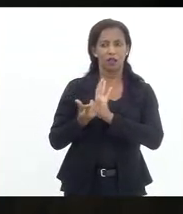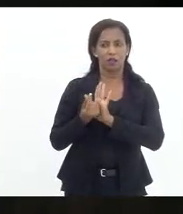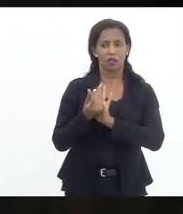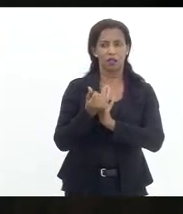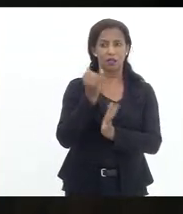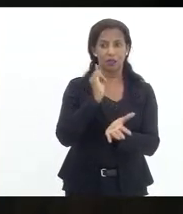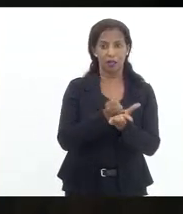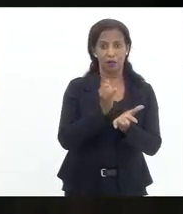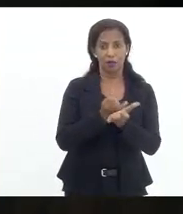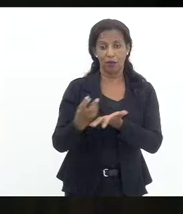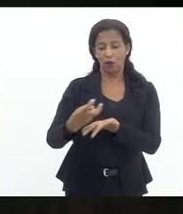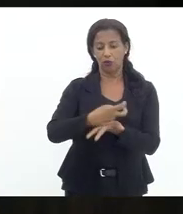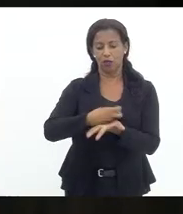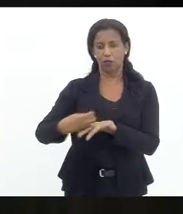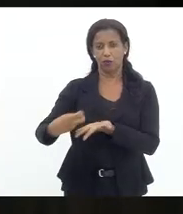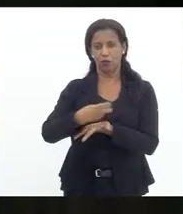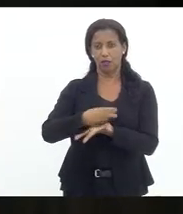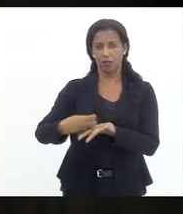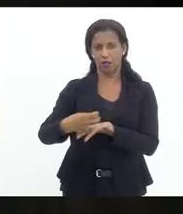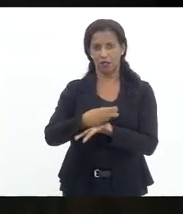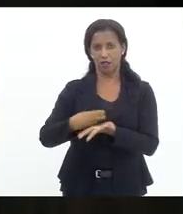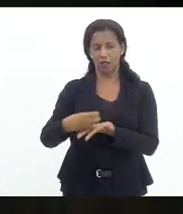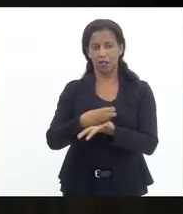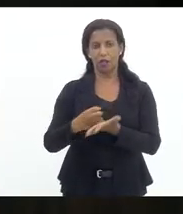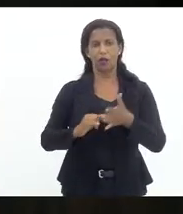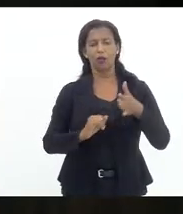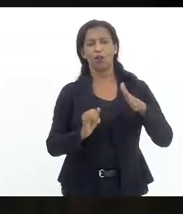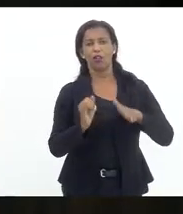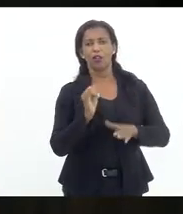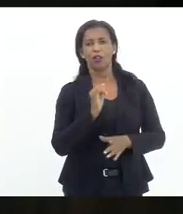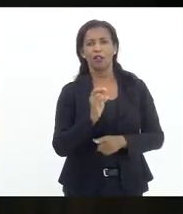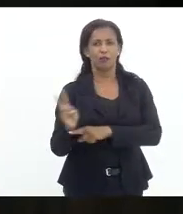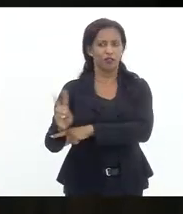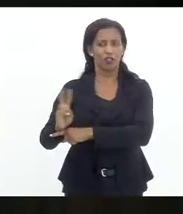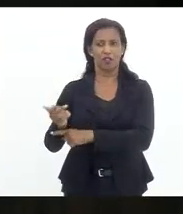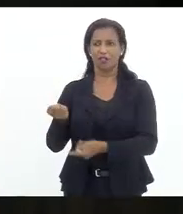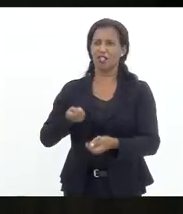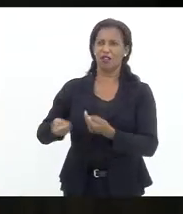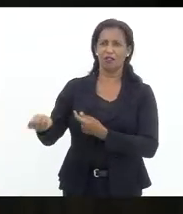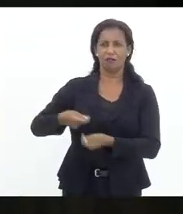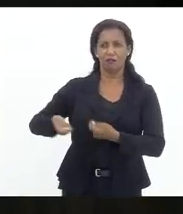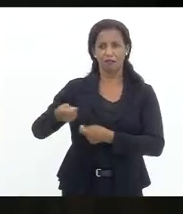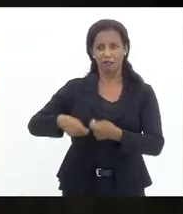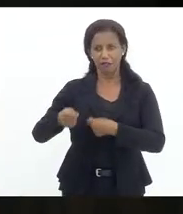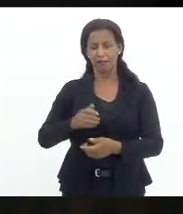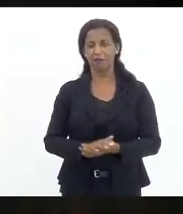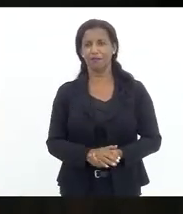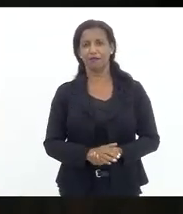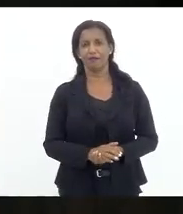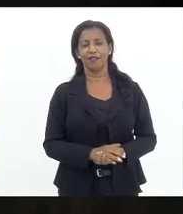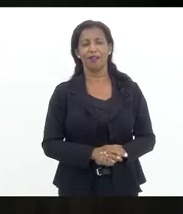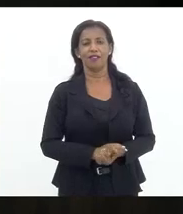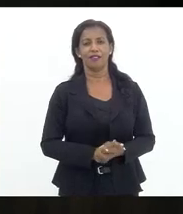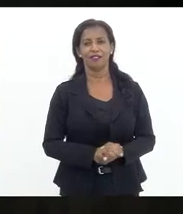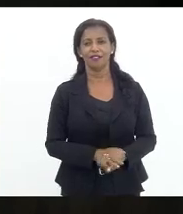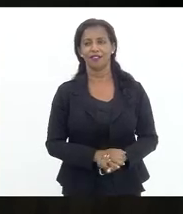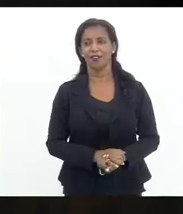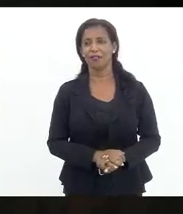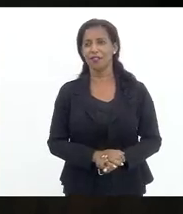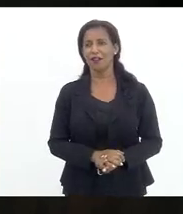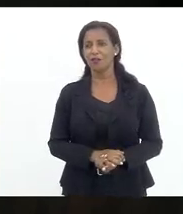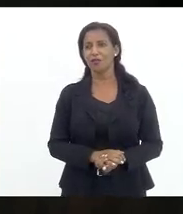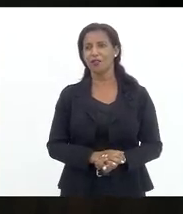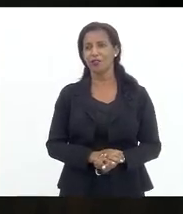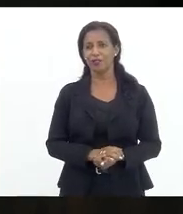Estadual, Fiscalização dos Tributos Estaduais e de Orçamento, Finanças, Fiscalização Financeira e Controle das Emendas de Plenário.